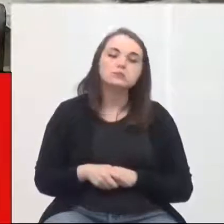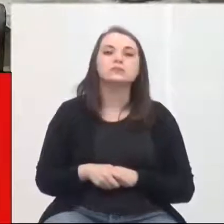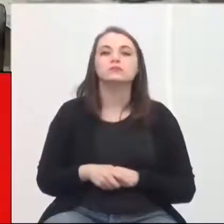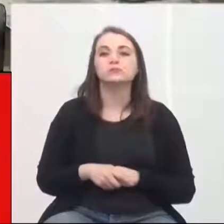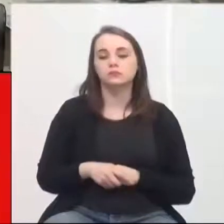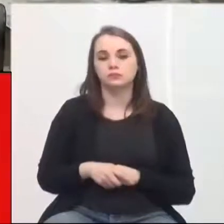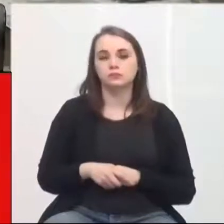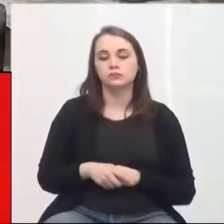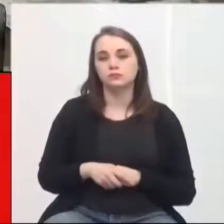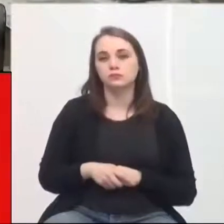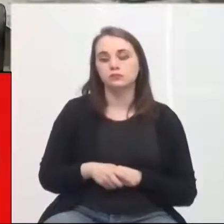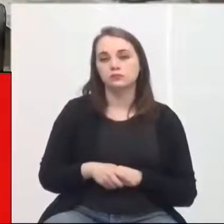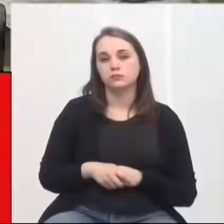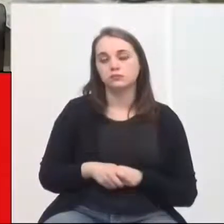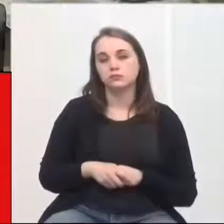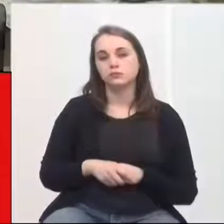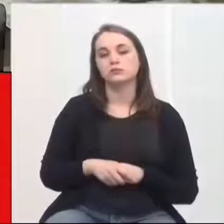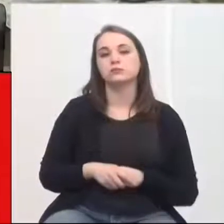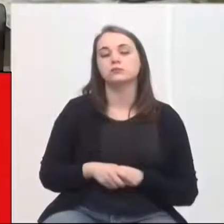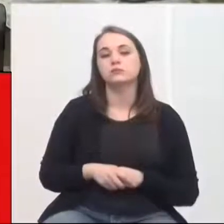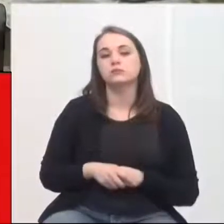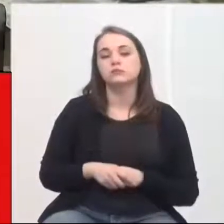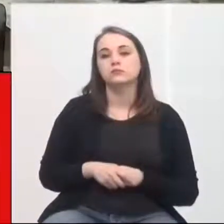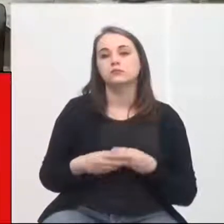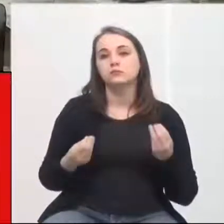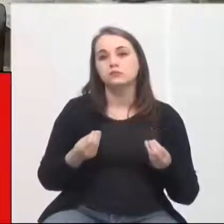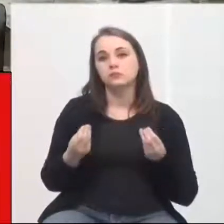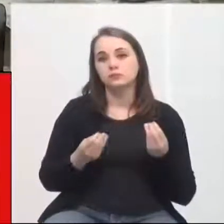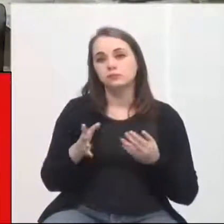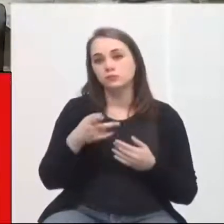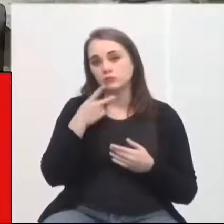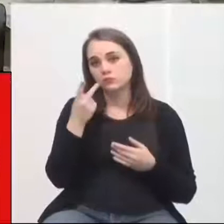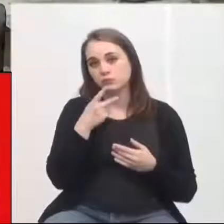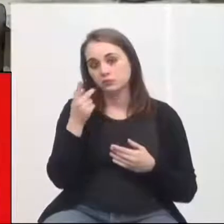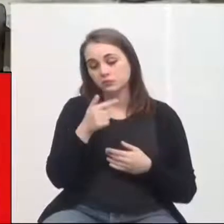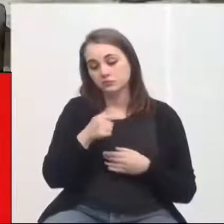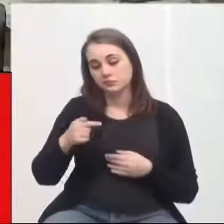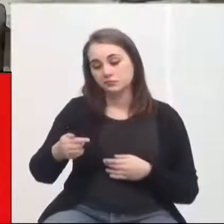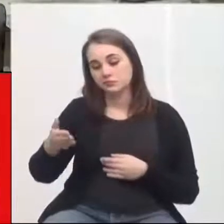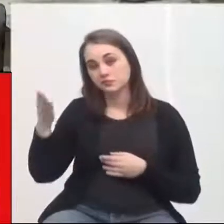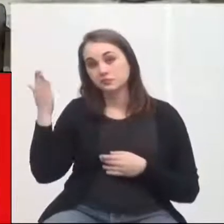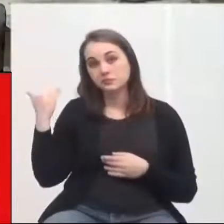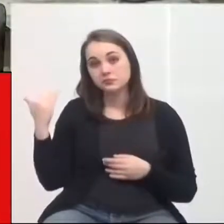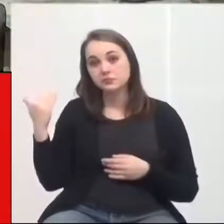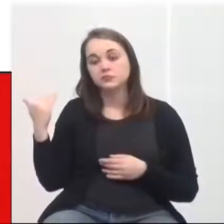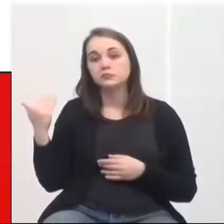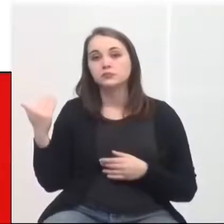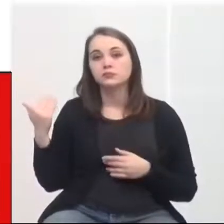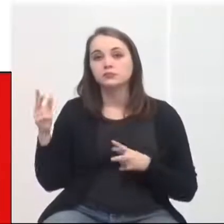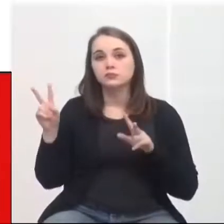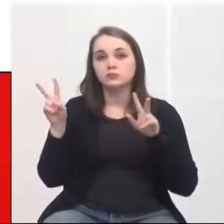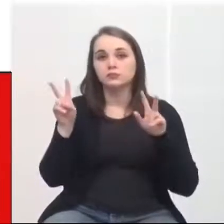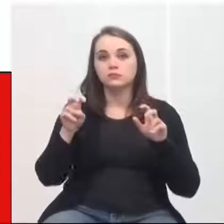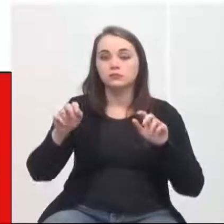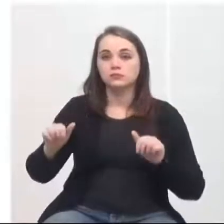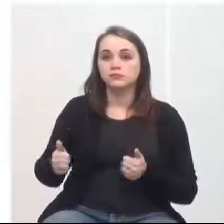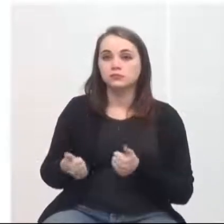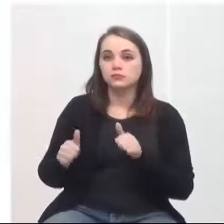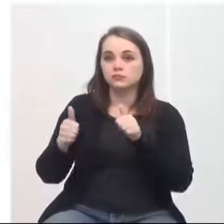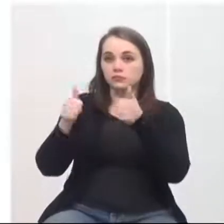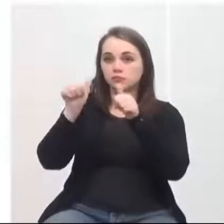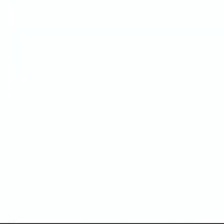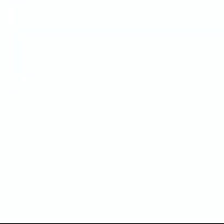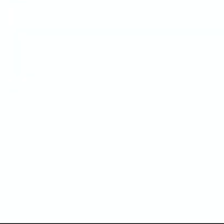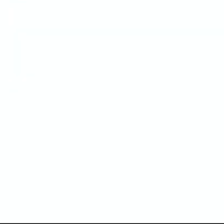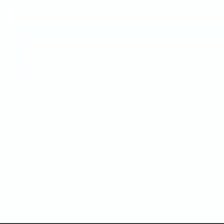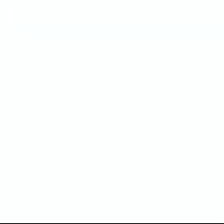Senhor presidente, conforme comentado na semana passada, em relação ao monumento, né,